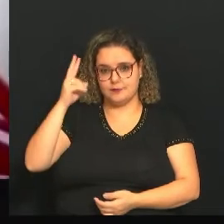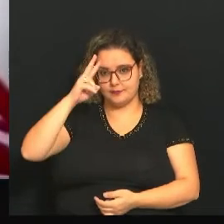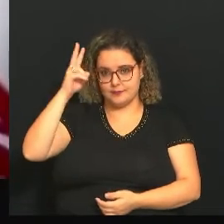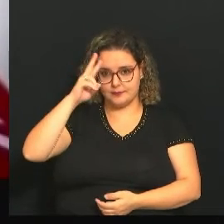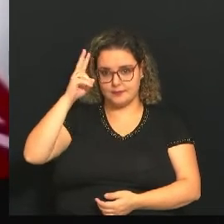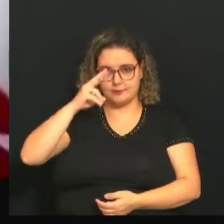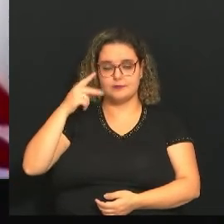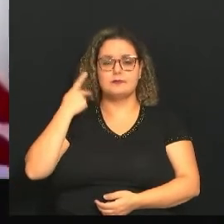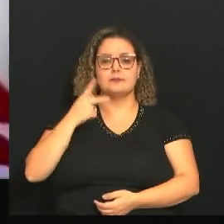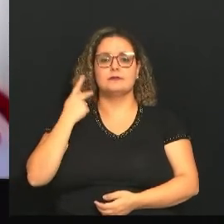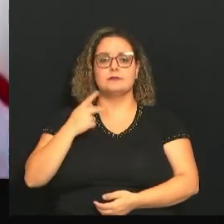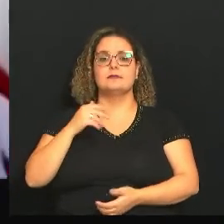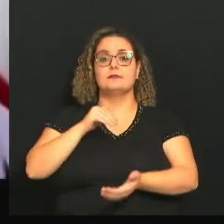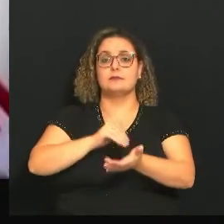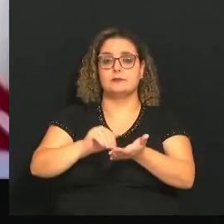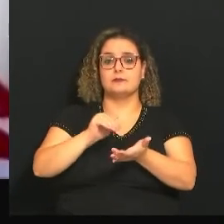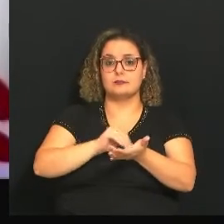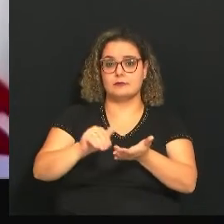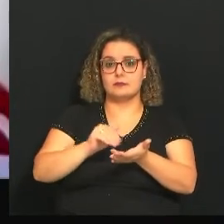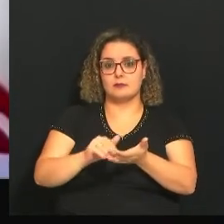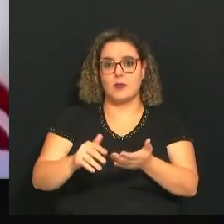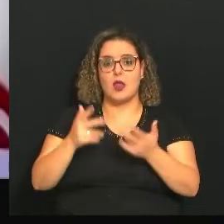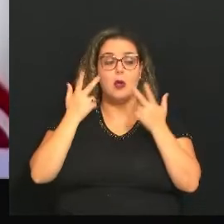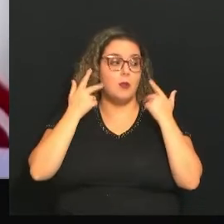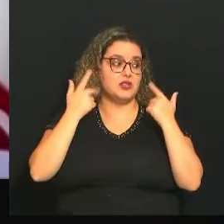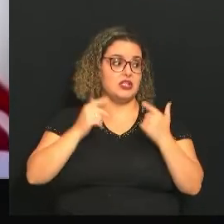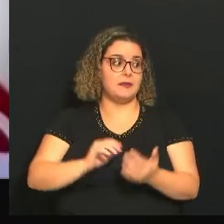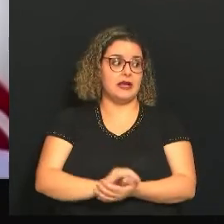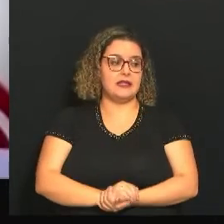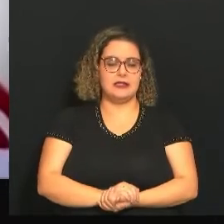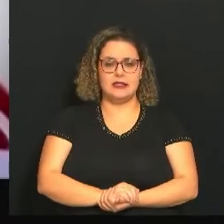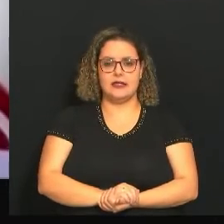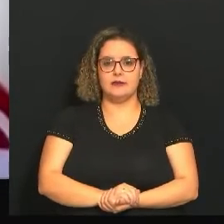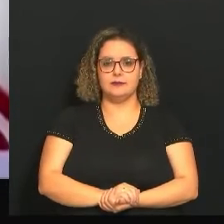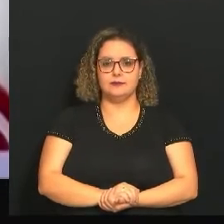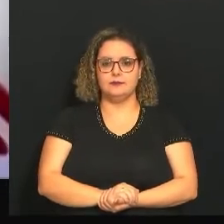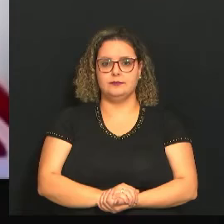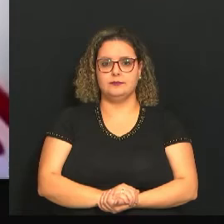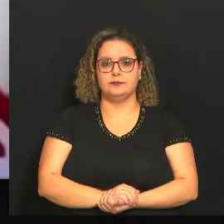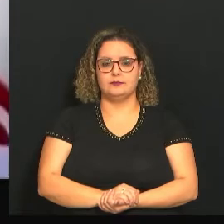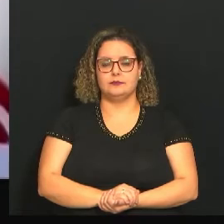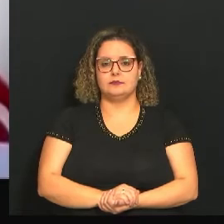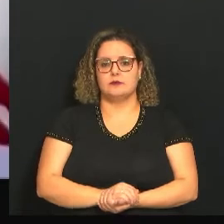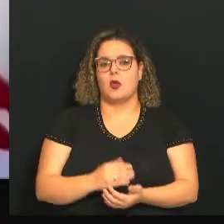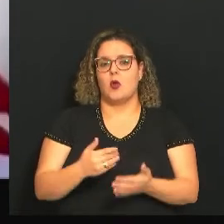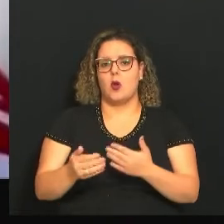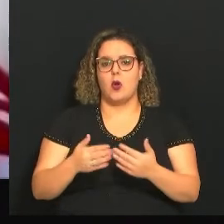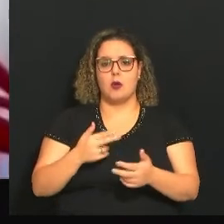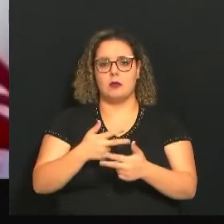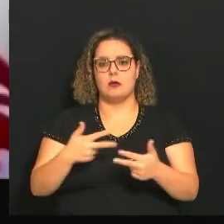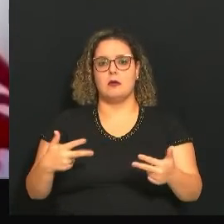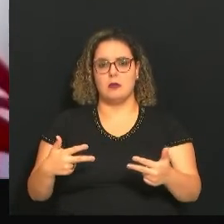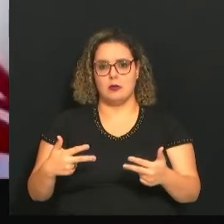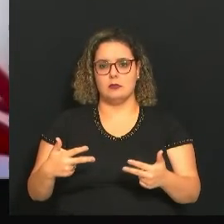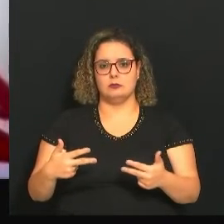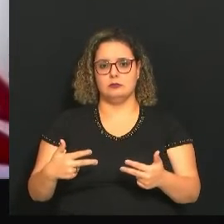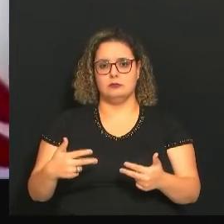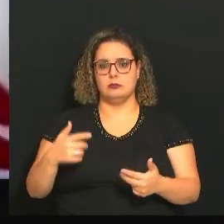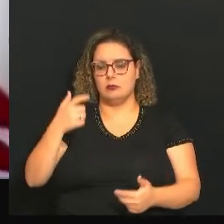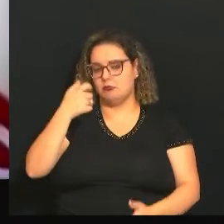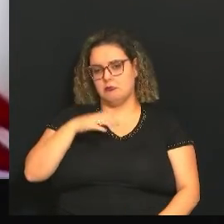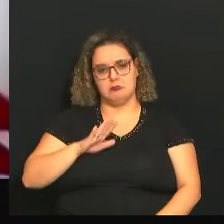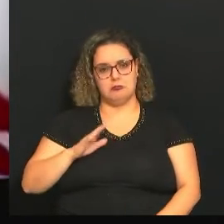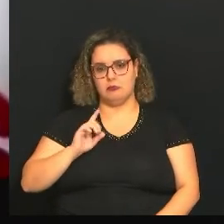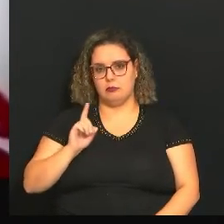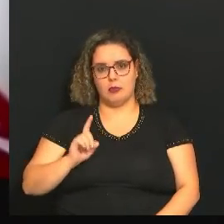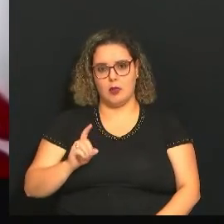com o secretário, mas isso é praxe. Né? Isso é praxe, depois qualquer coisa. Bom, então, para mim, isso não é praxe. Ali sinaliza uma